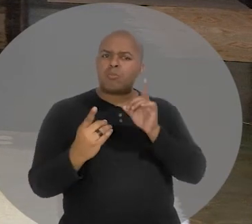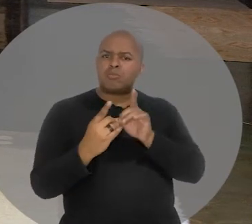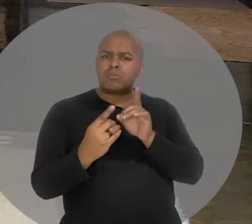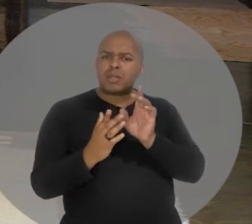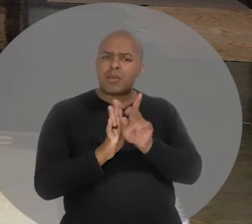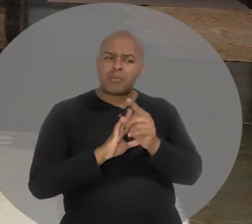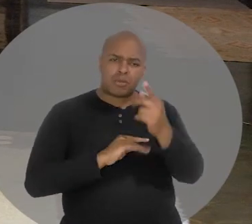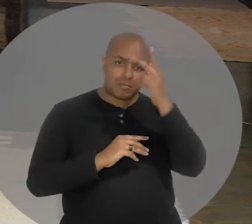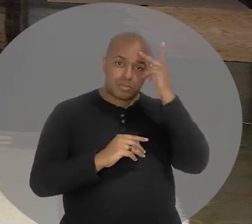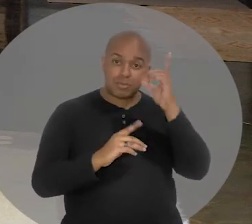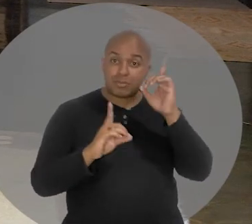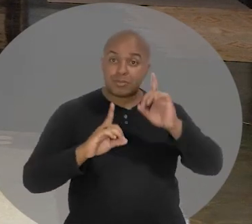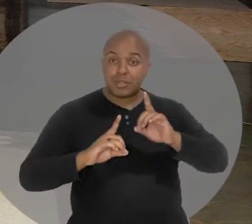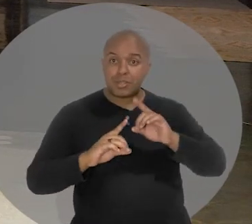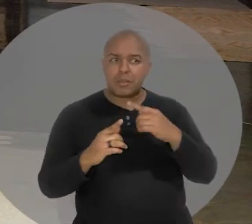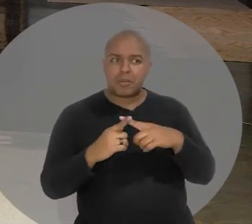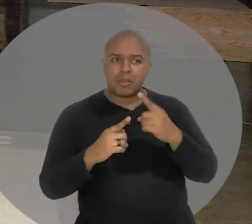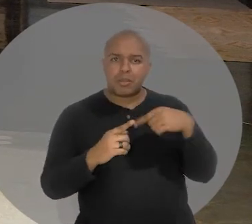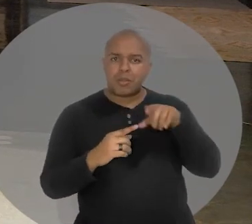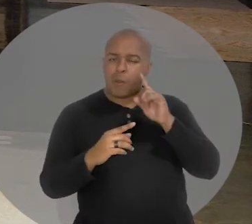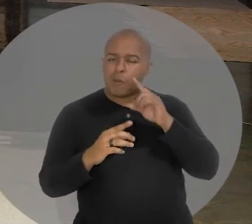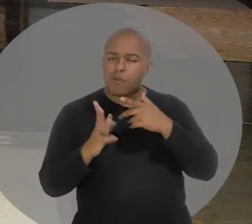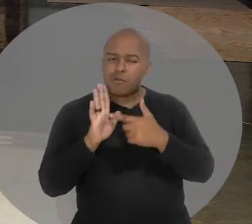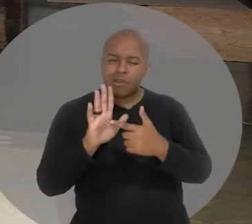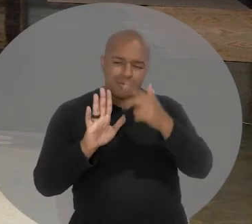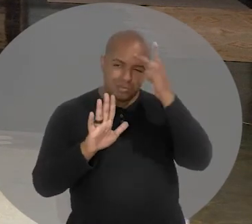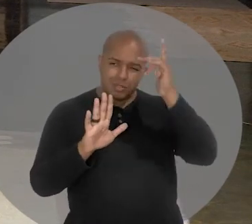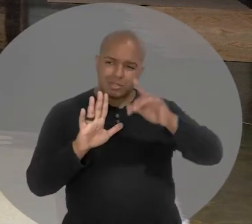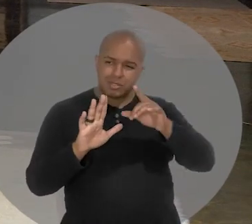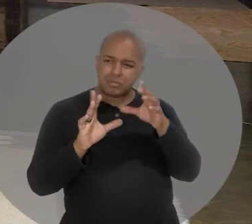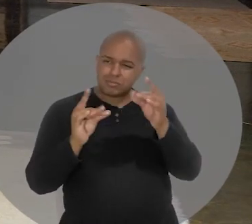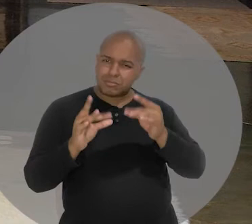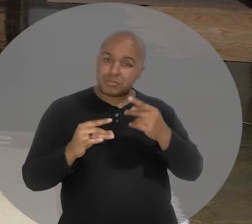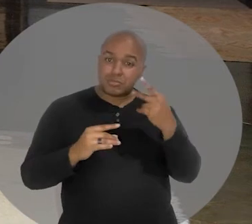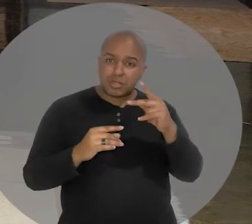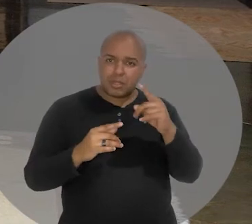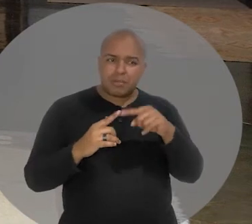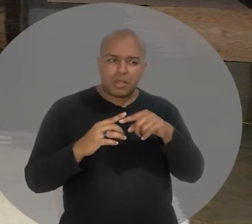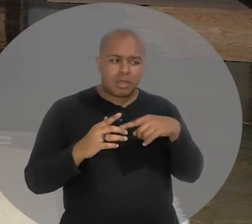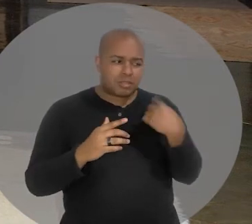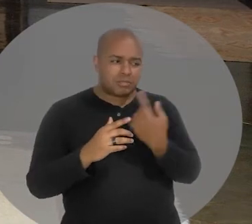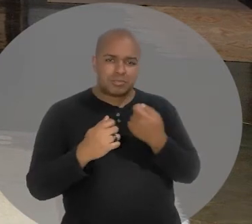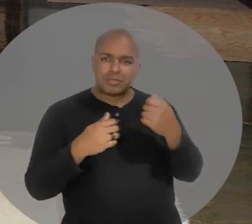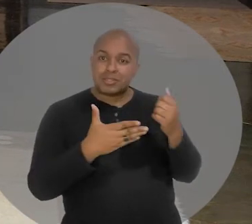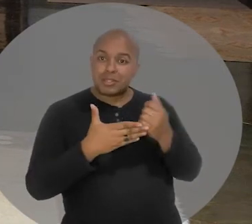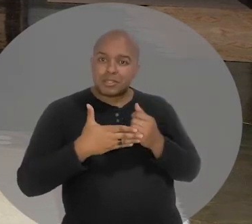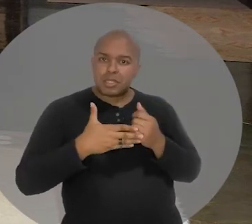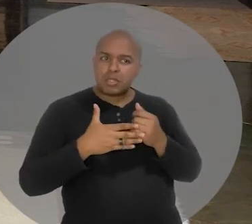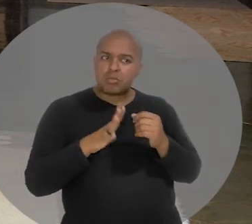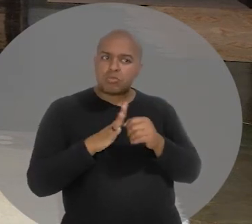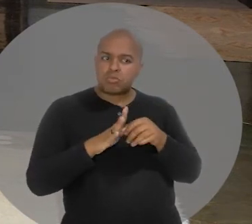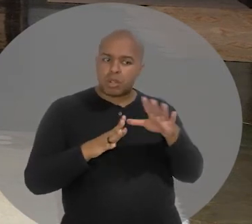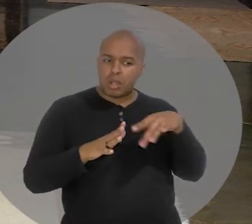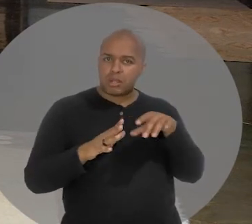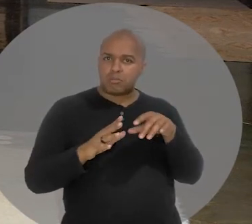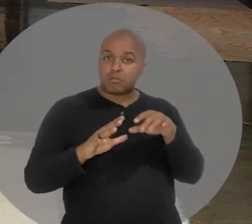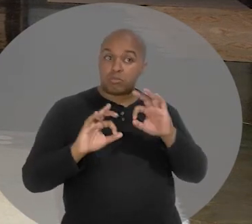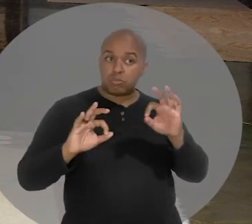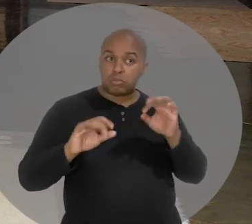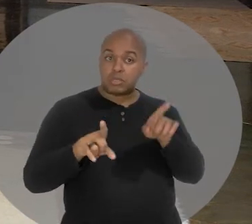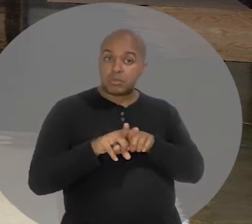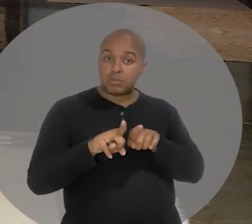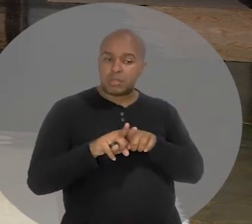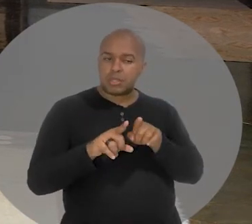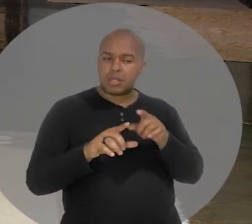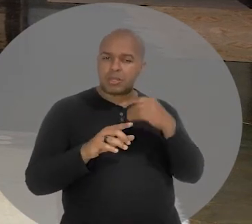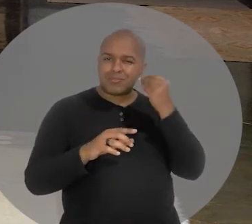com deficiência. Porque no fim ela é uma pessoa que está vivendo as especificidades dela, que nós deveremos trazer tanto para o setting clínico, quanto para as experiências